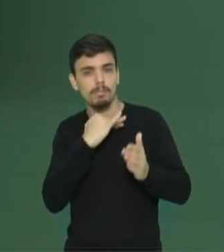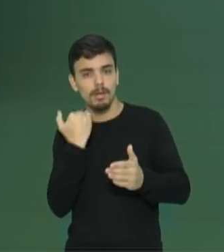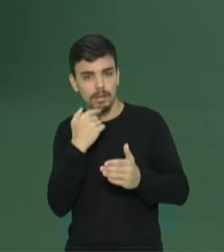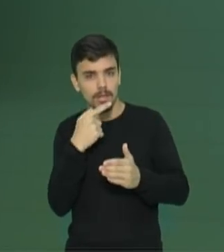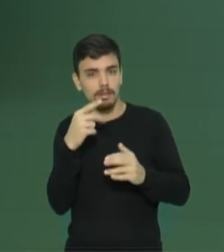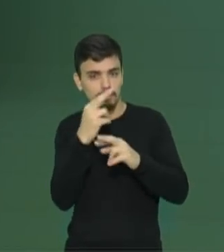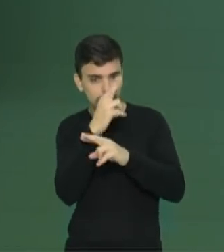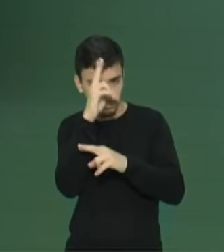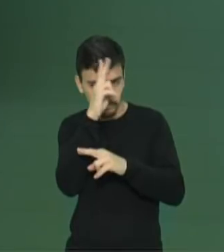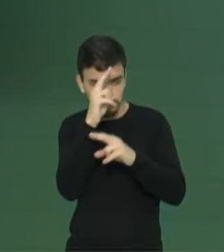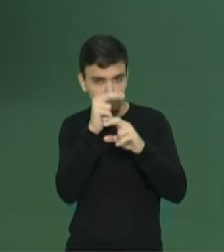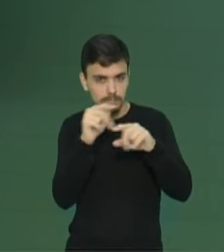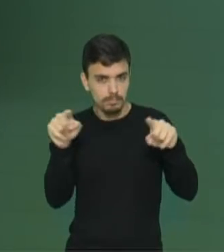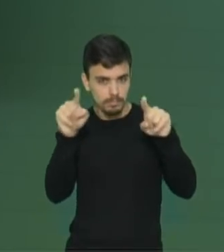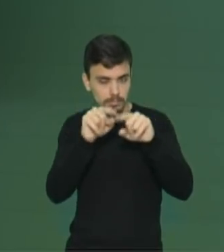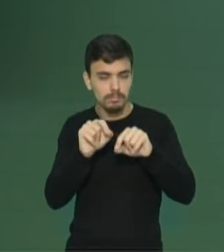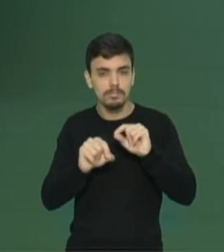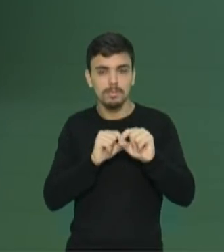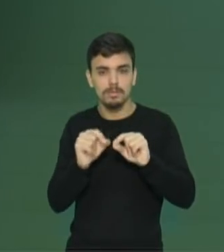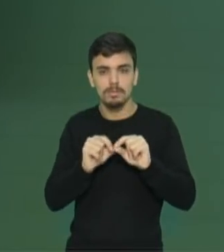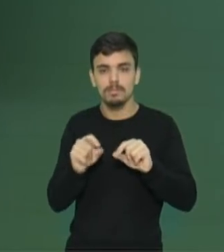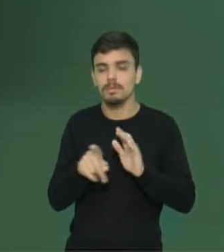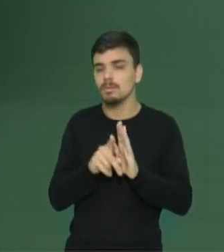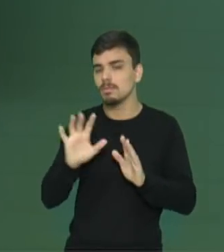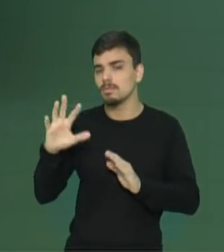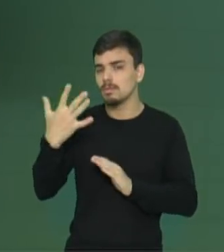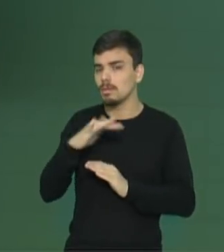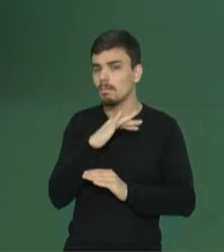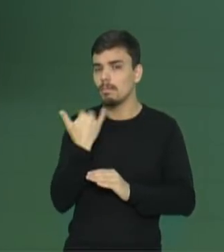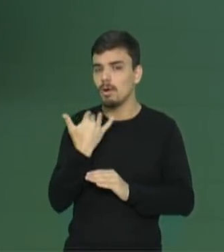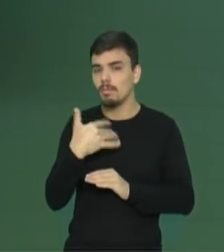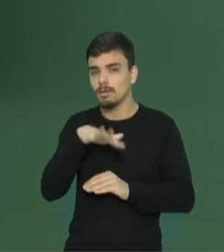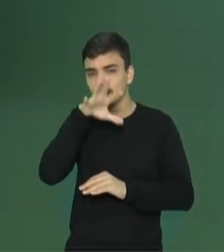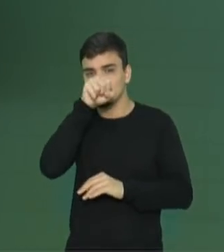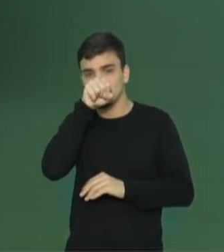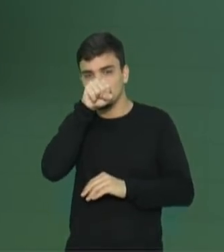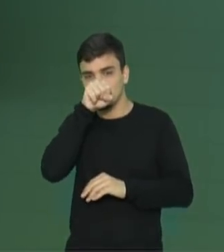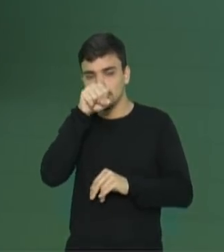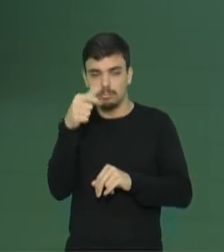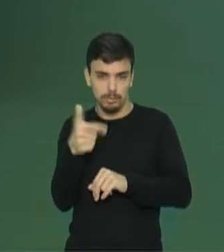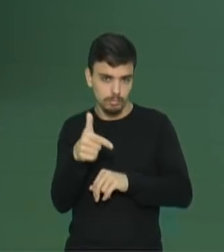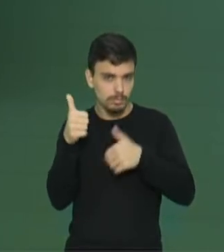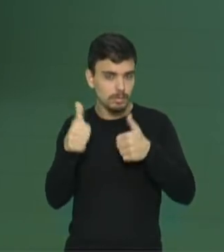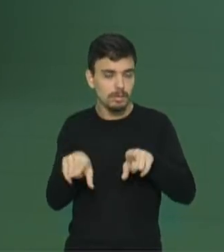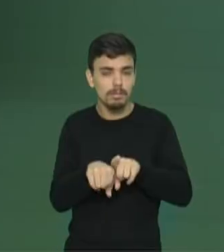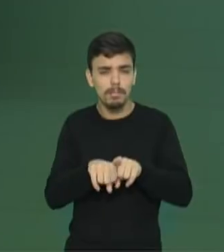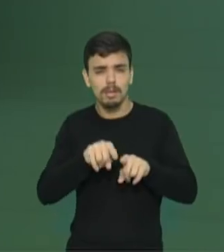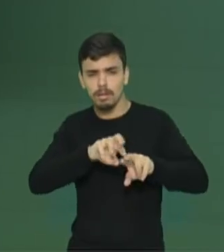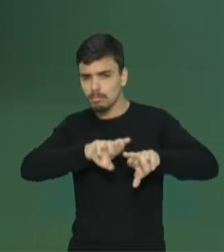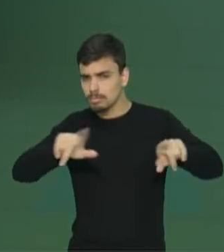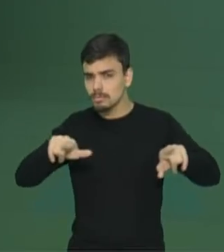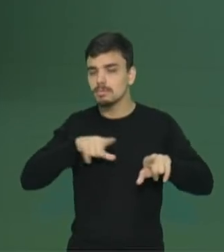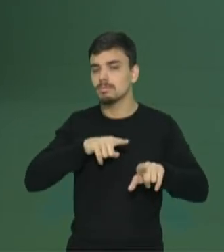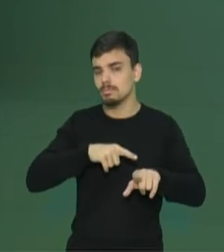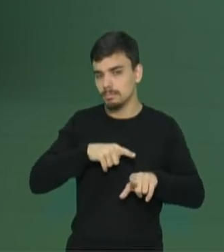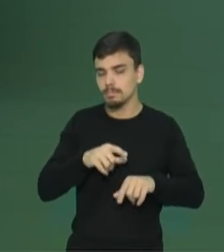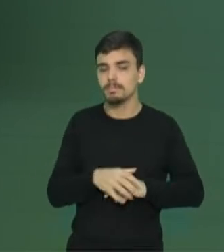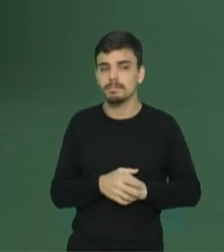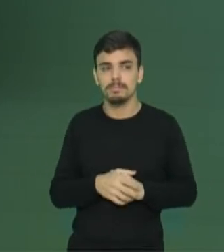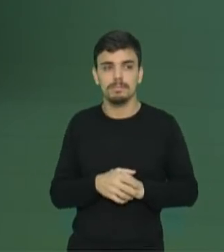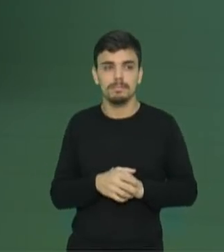dos insetos, quando são submetidos a inseticidas, morrem asfixiados. Tem outros tipos? Tem também, mas o principal é